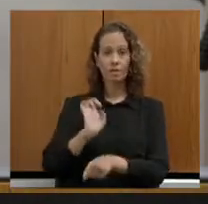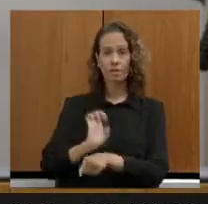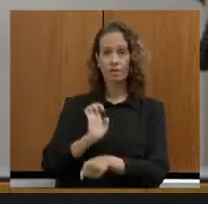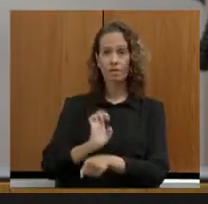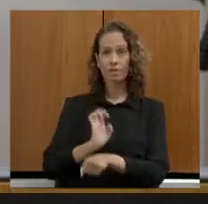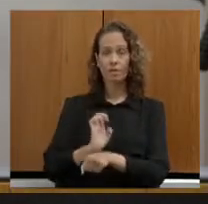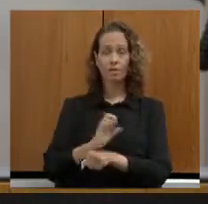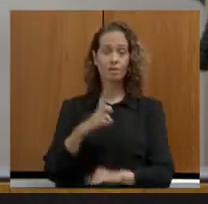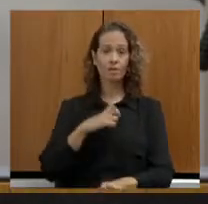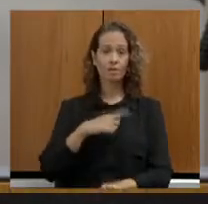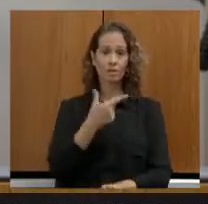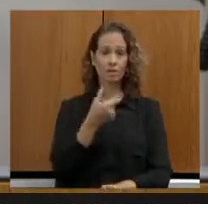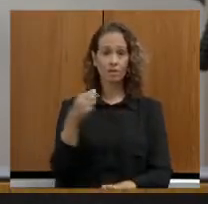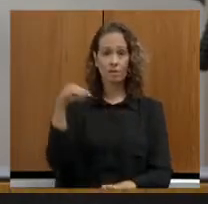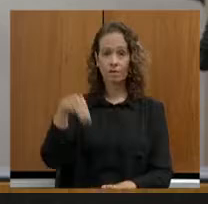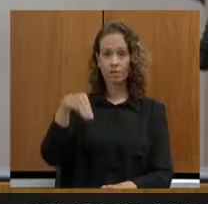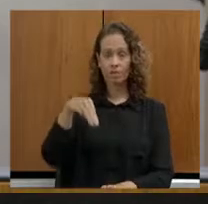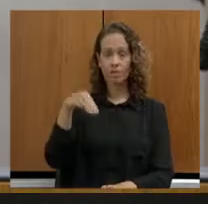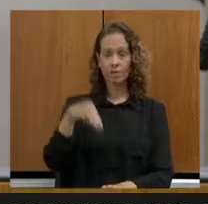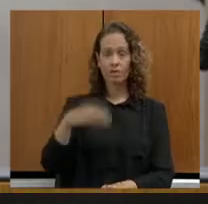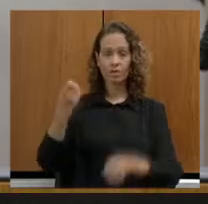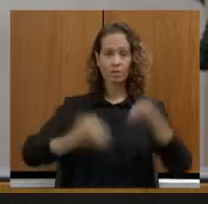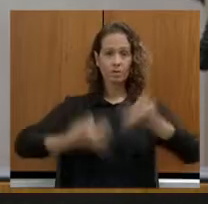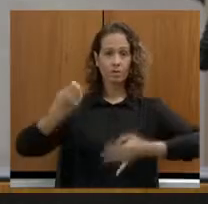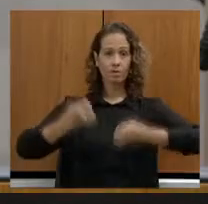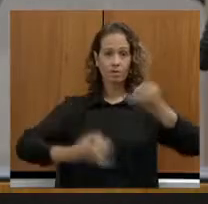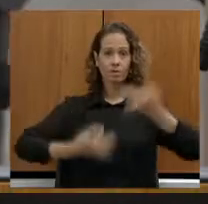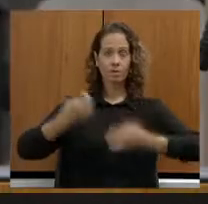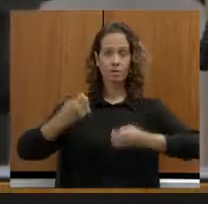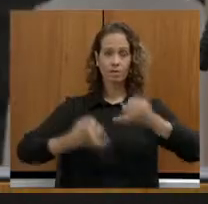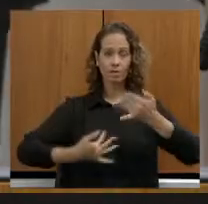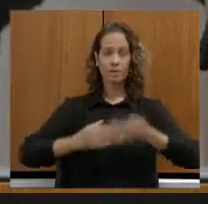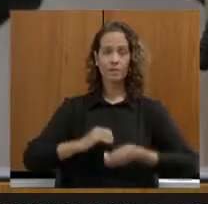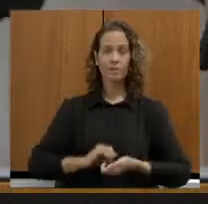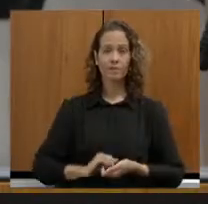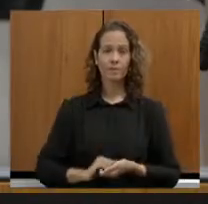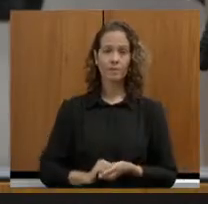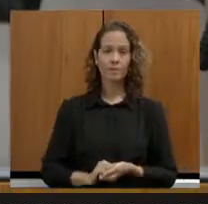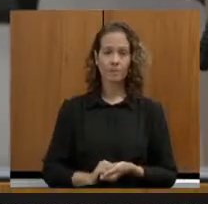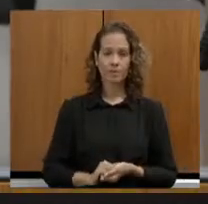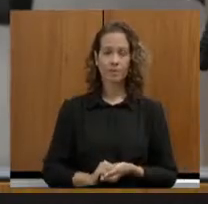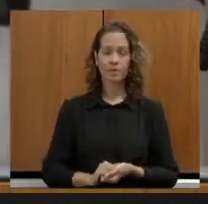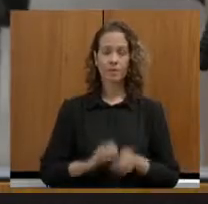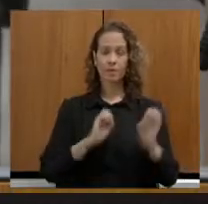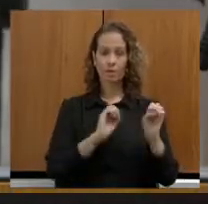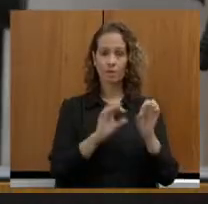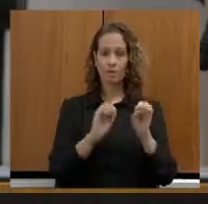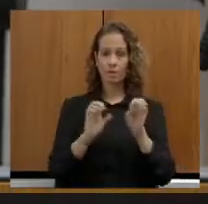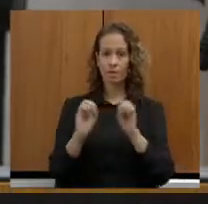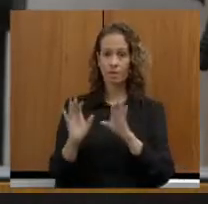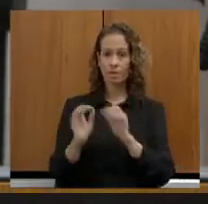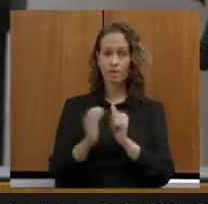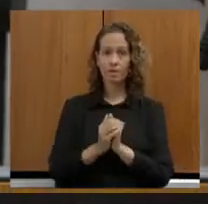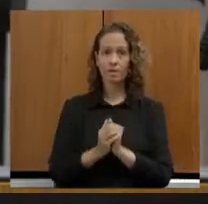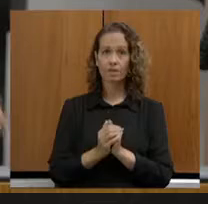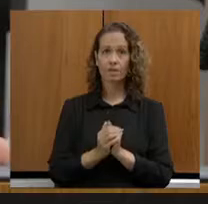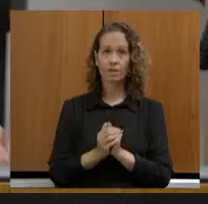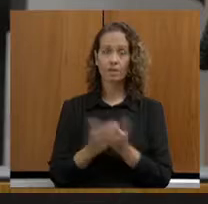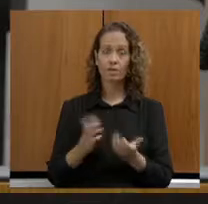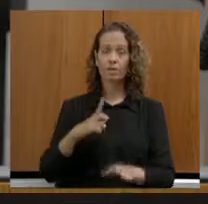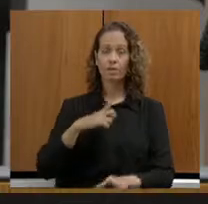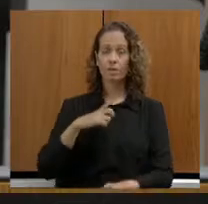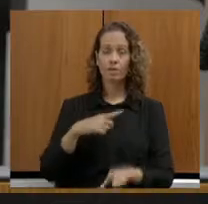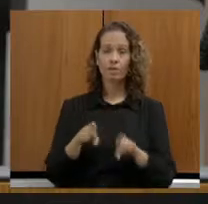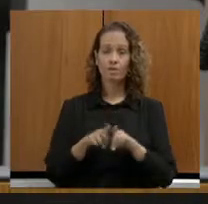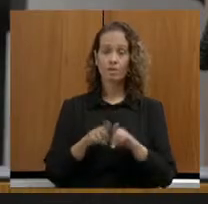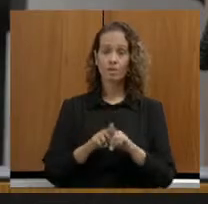explorar de 20 minutos para as suas considerações a educação ainda mais Tendo